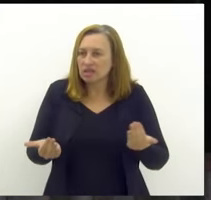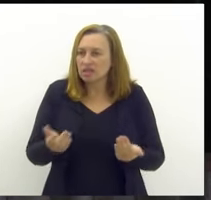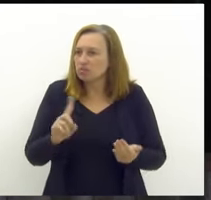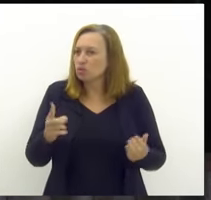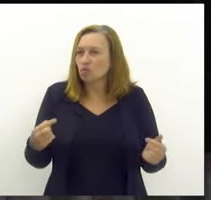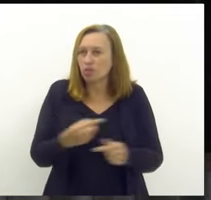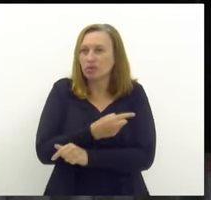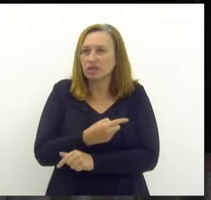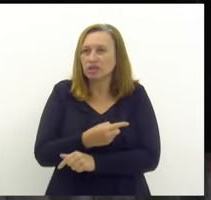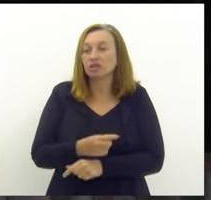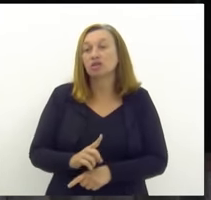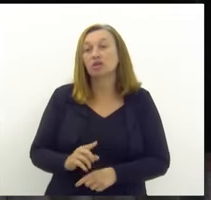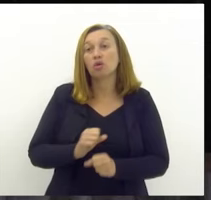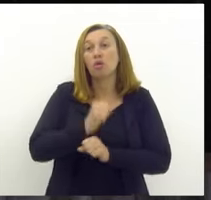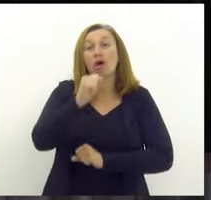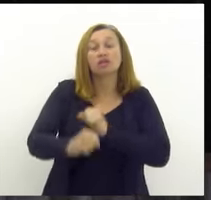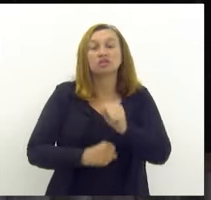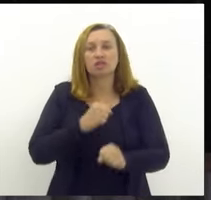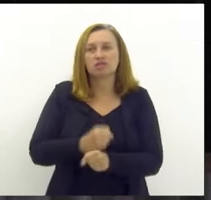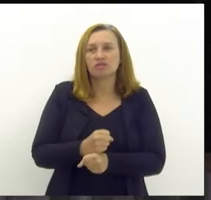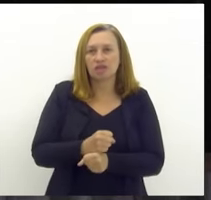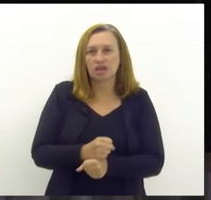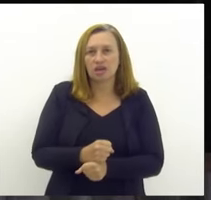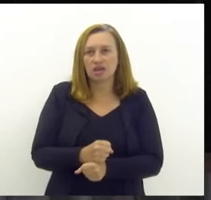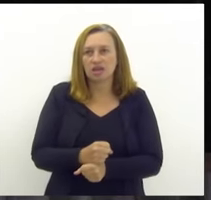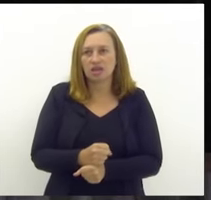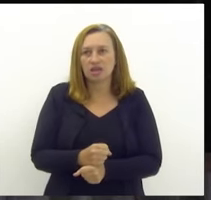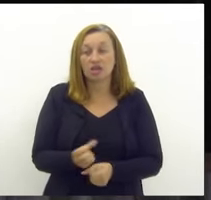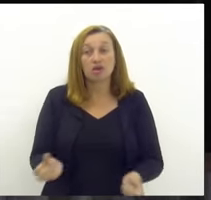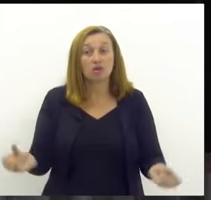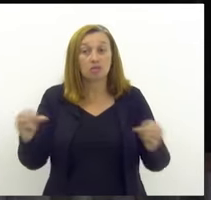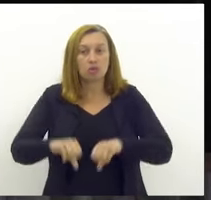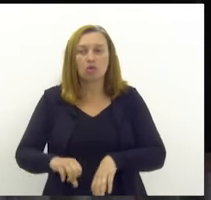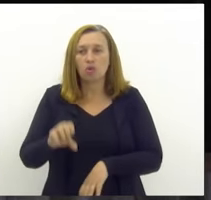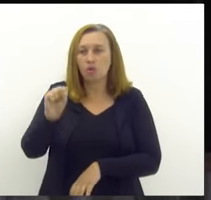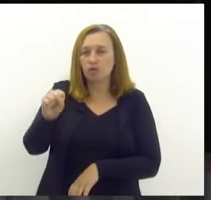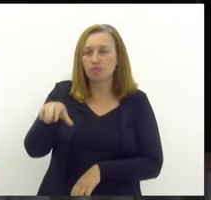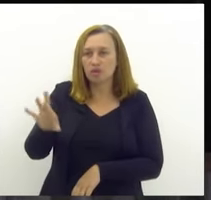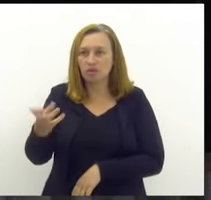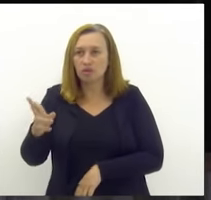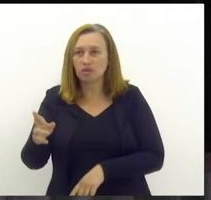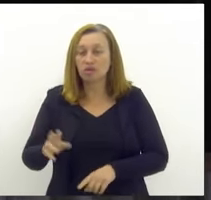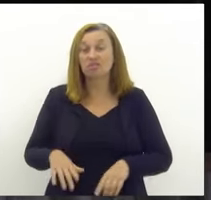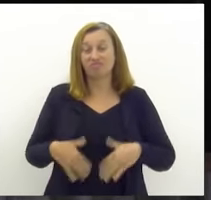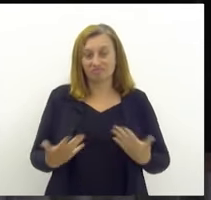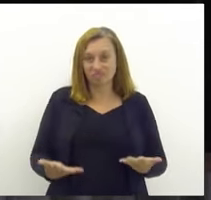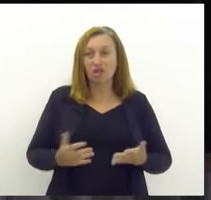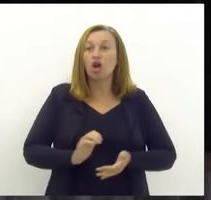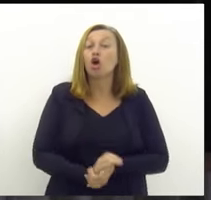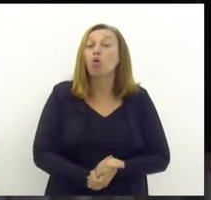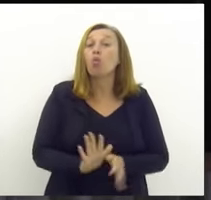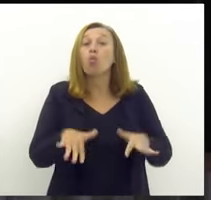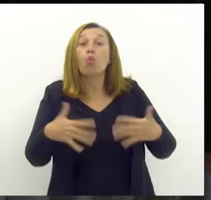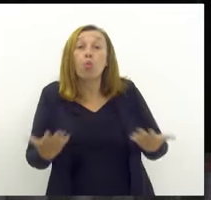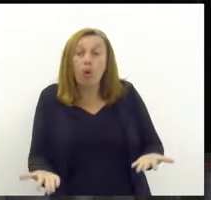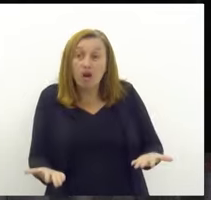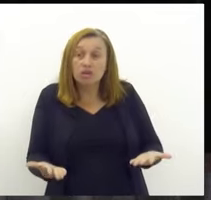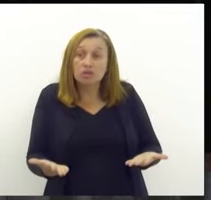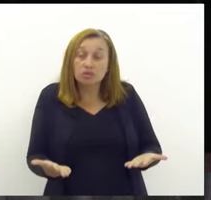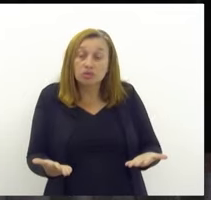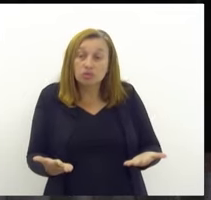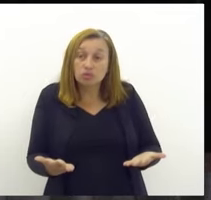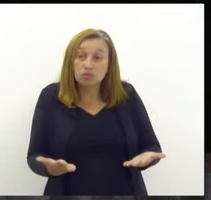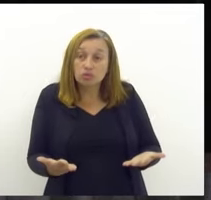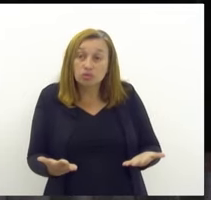bilhões ora quando o estado tava enfraquecido vendeu a Sedai na vez de se capitalizar com o dinheiro da Sedai fazendo esse